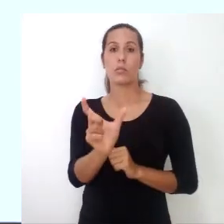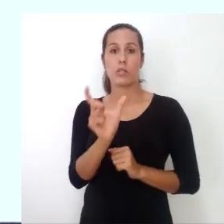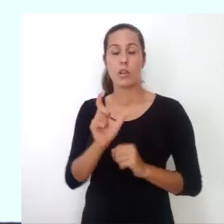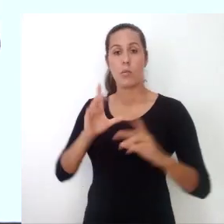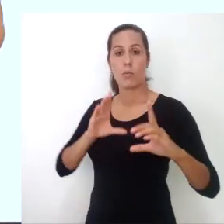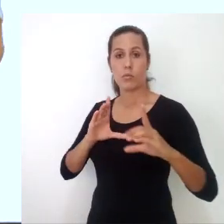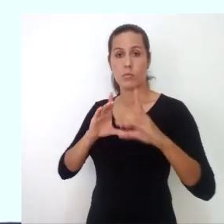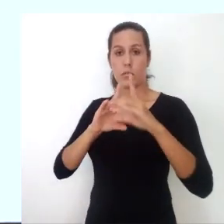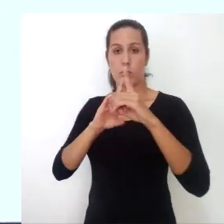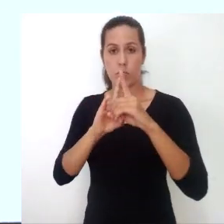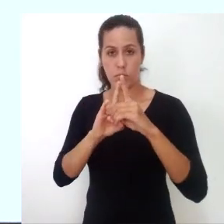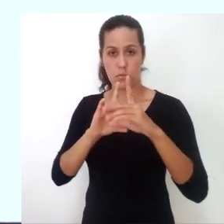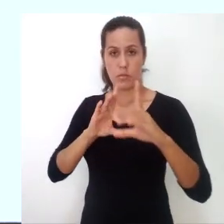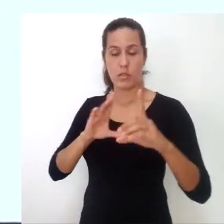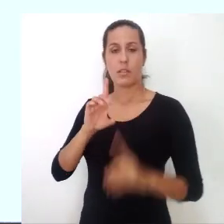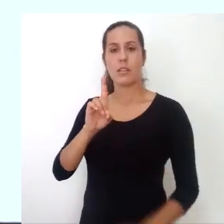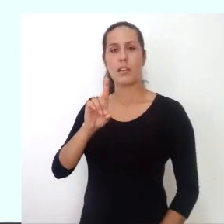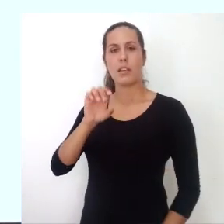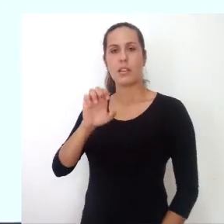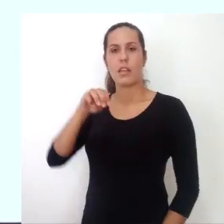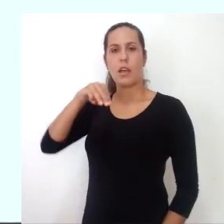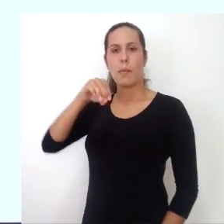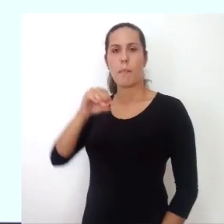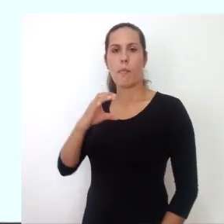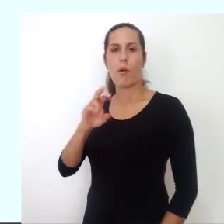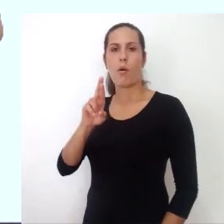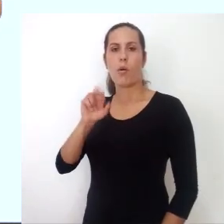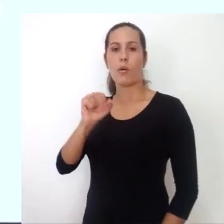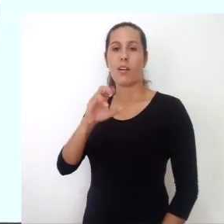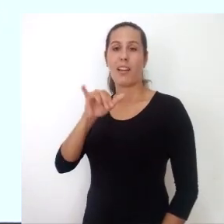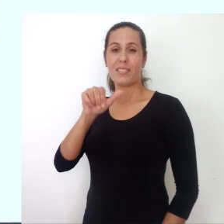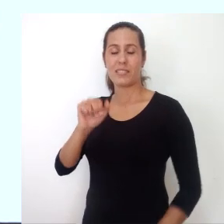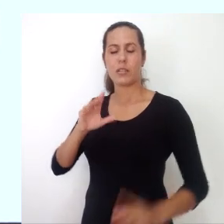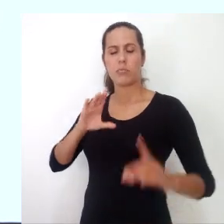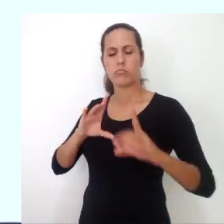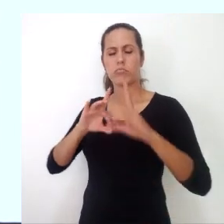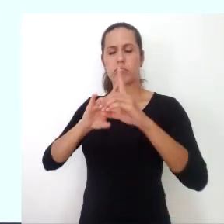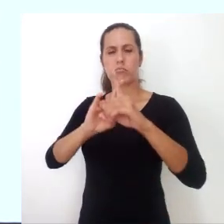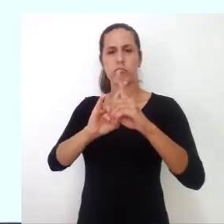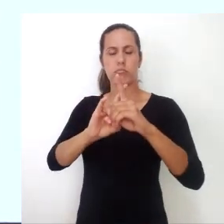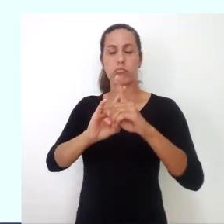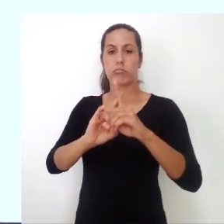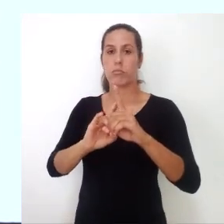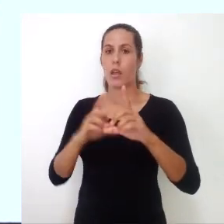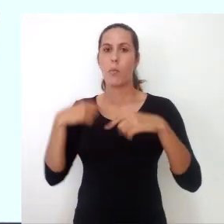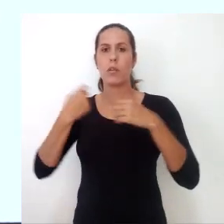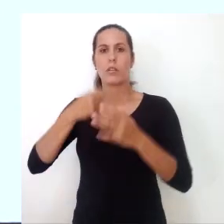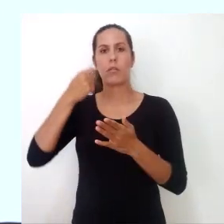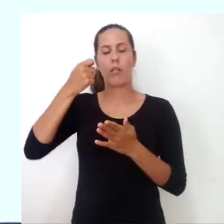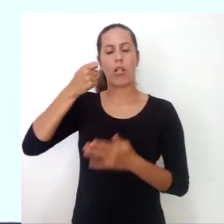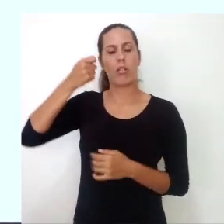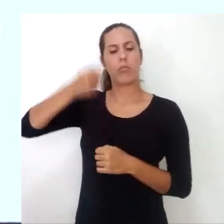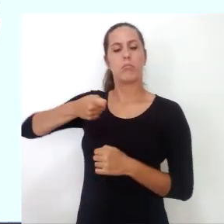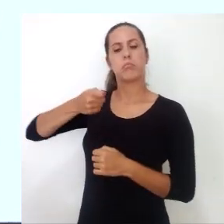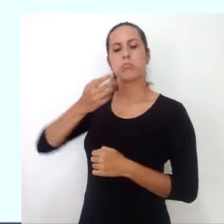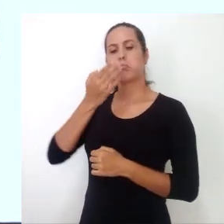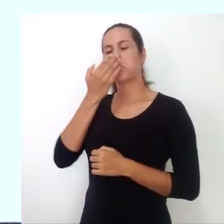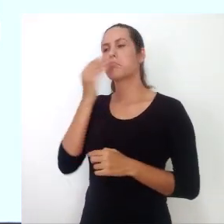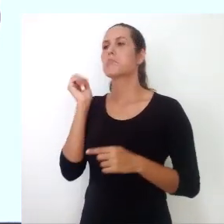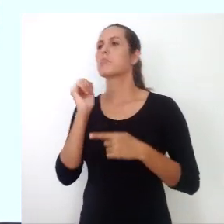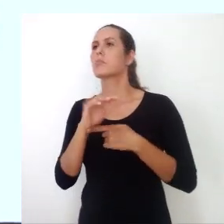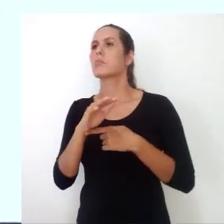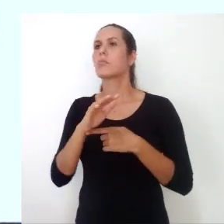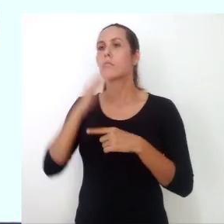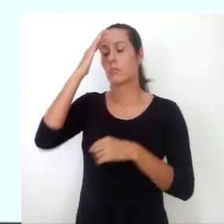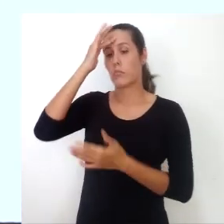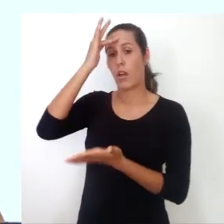temos como ignorar o livre exercício da crença de cada cidadão. Prestem bem atenção. Mais uma